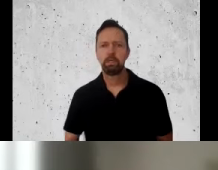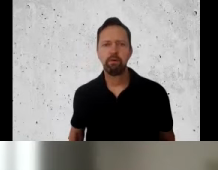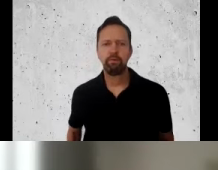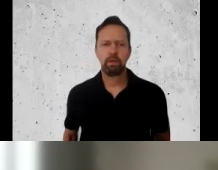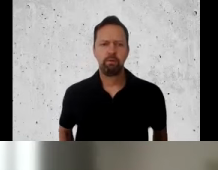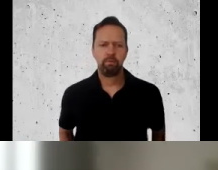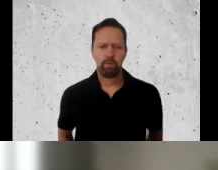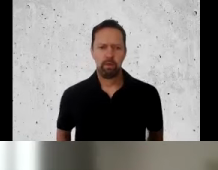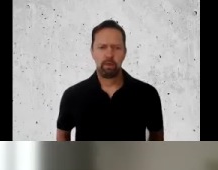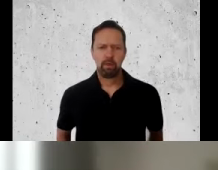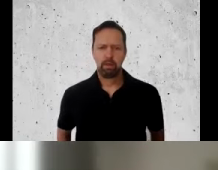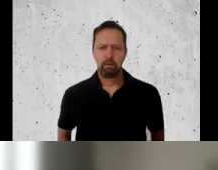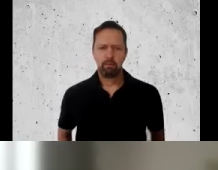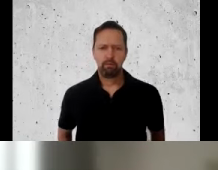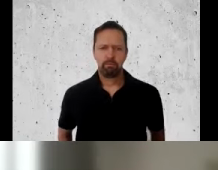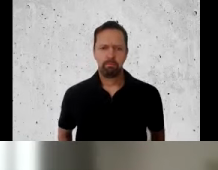Então, vamos